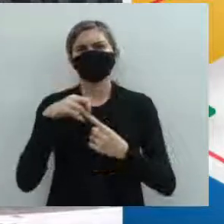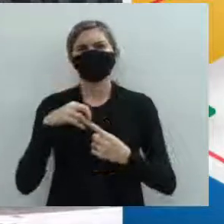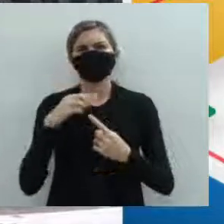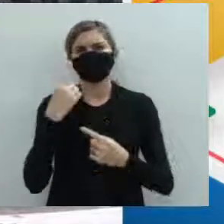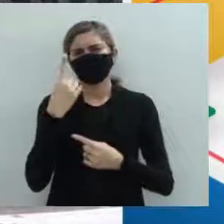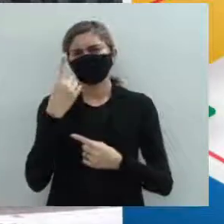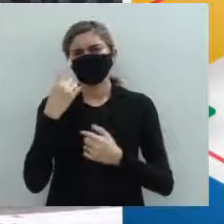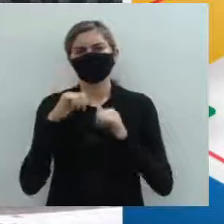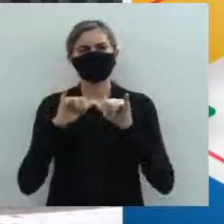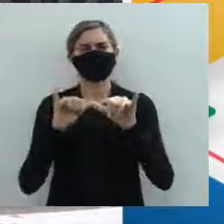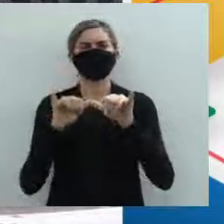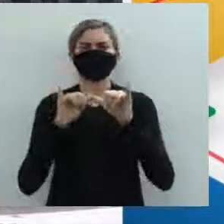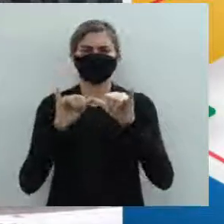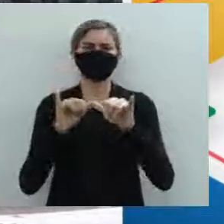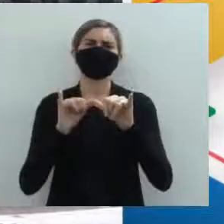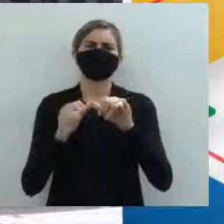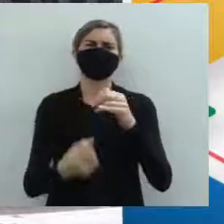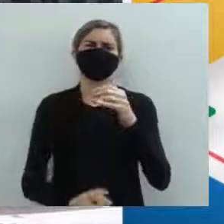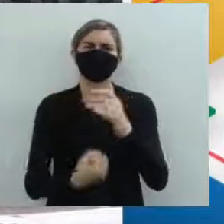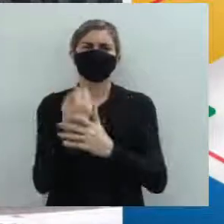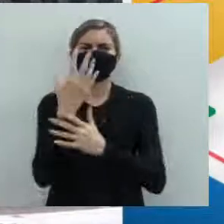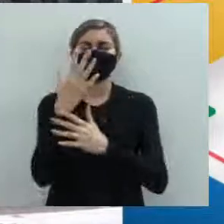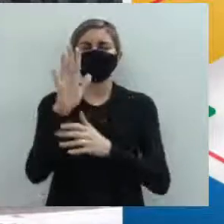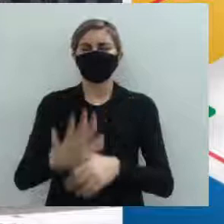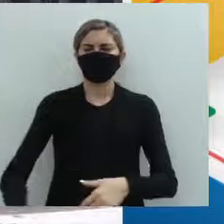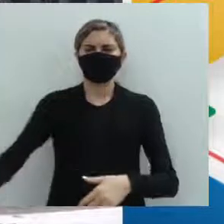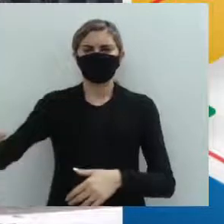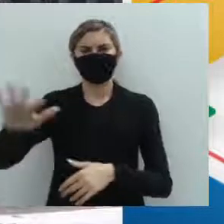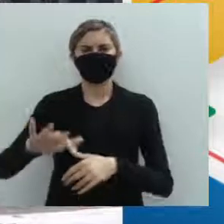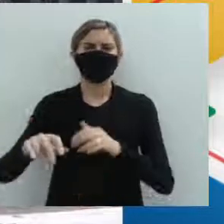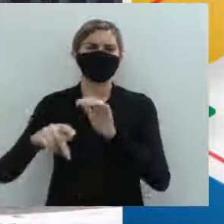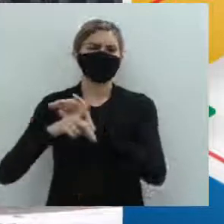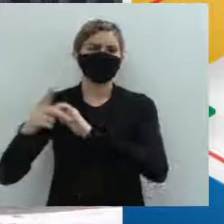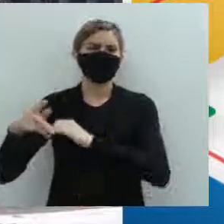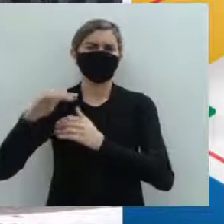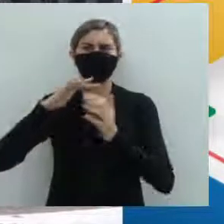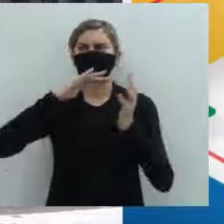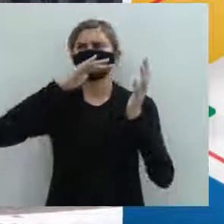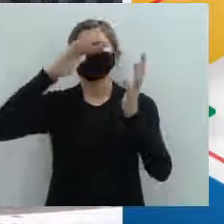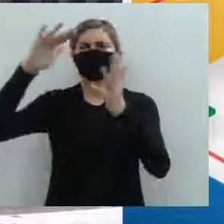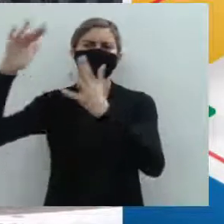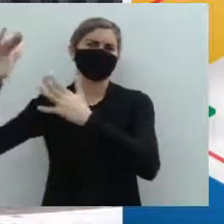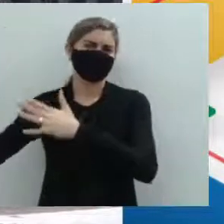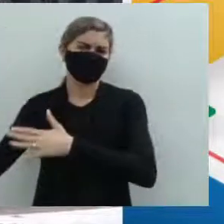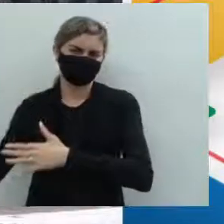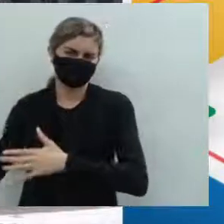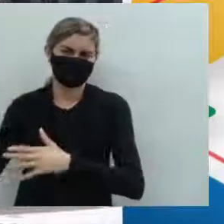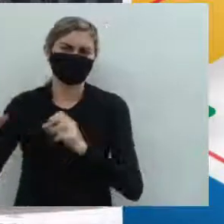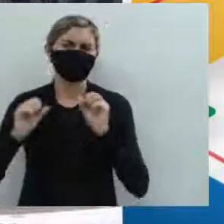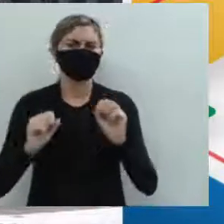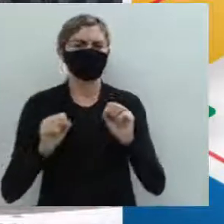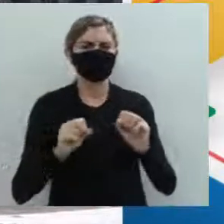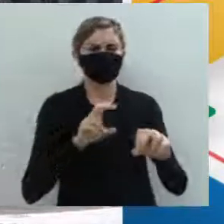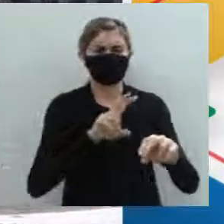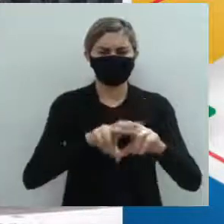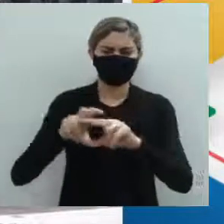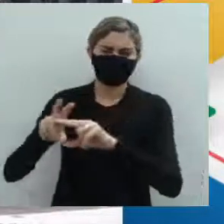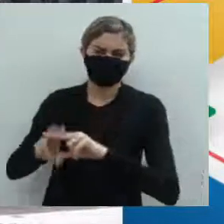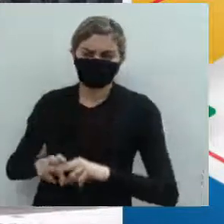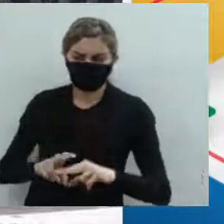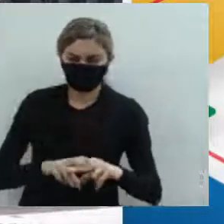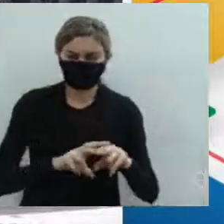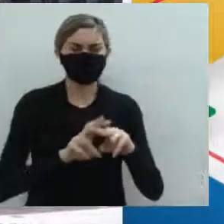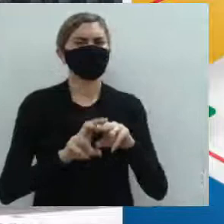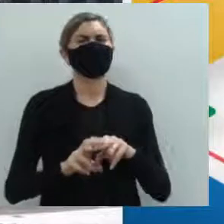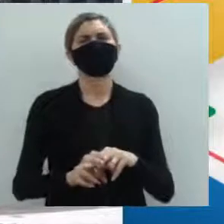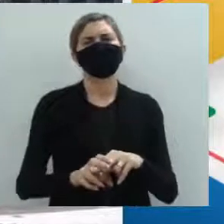um supermercado que criou uma área que era uma área para entregadores e entregadoras, onde eles podiam sentar, tinha um